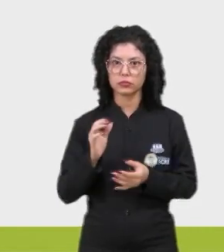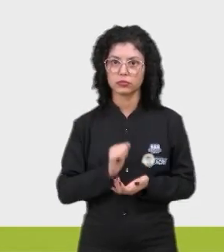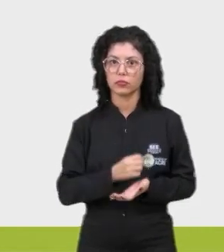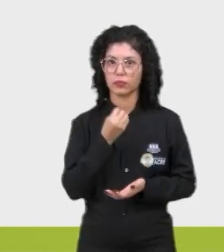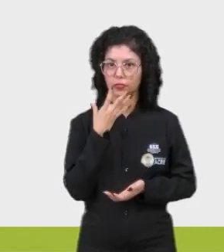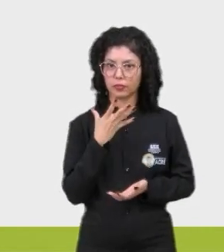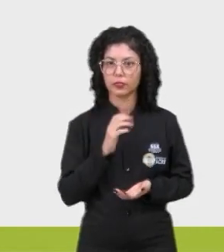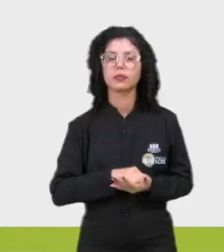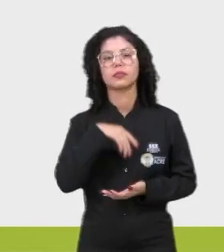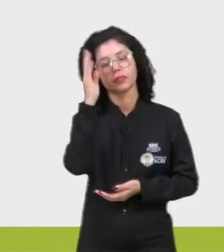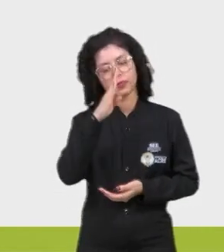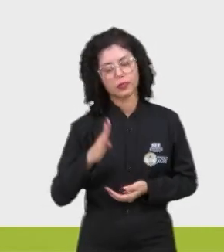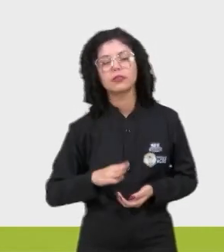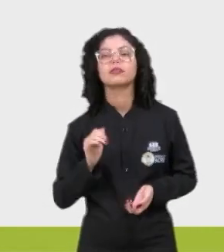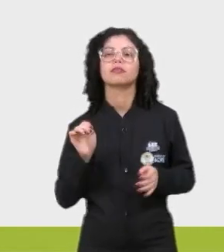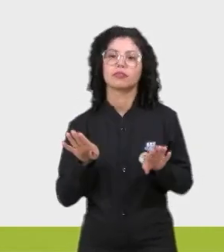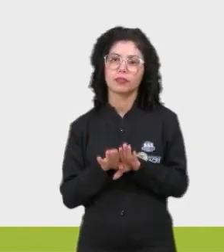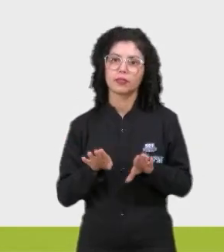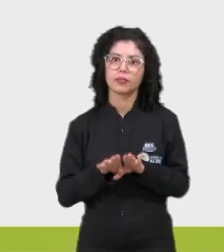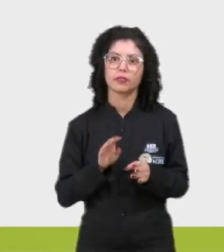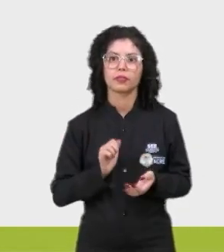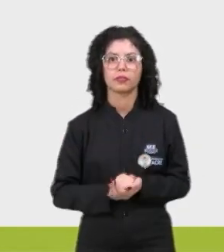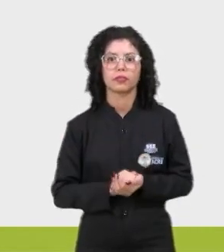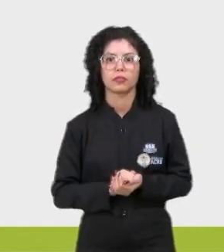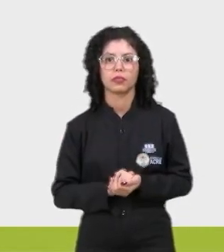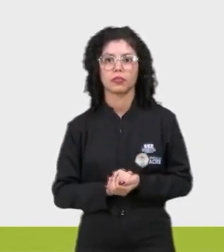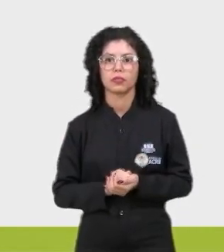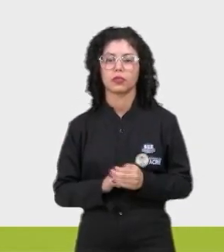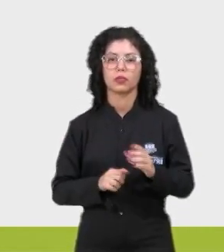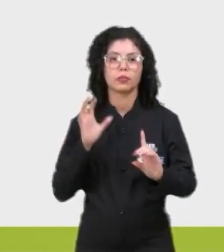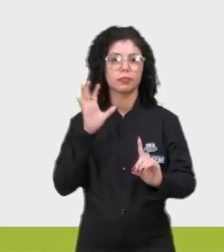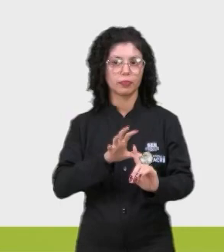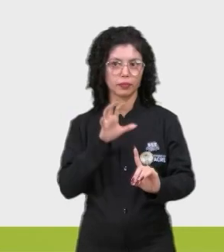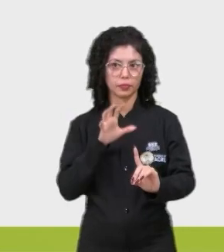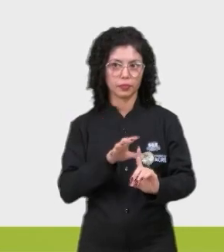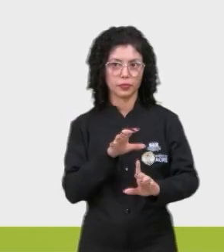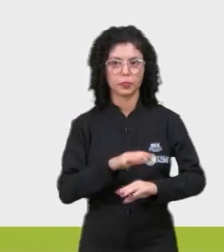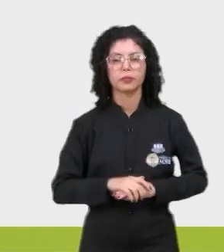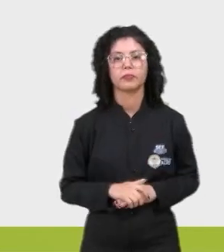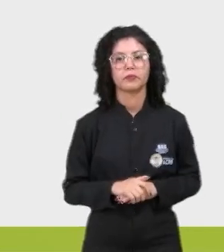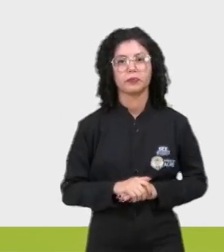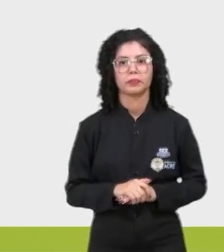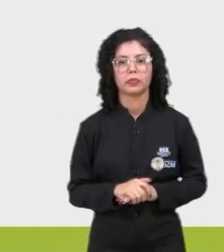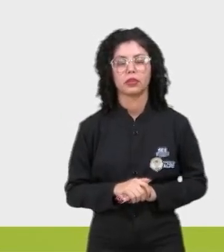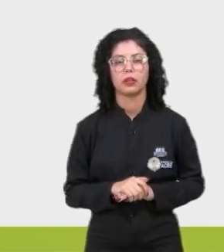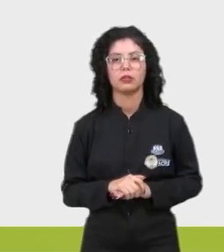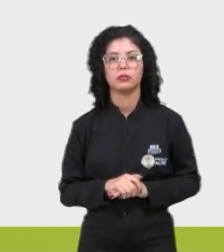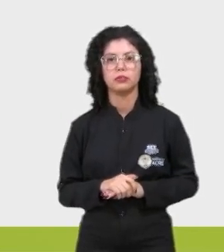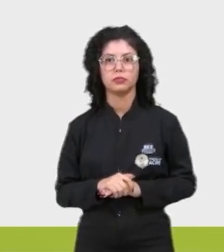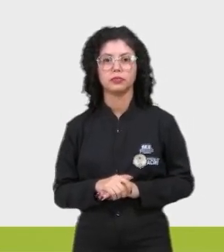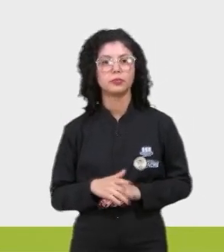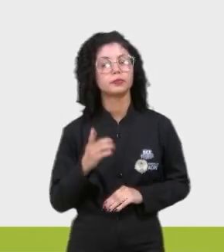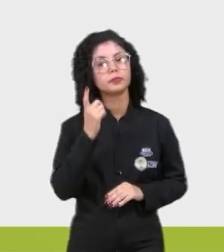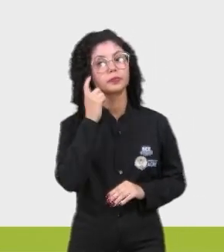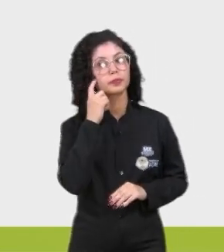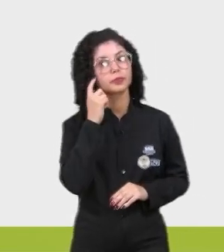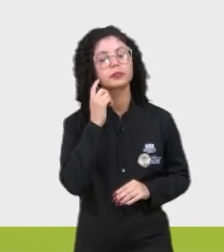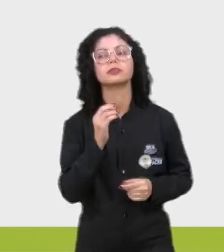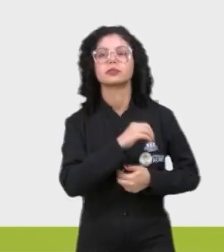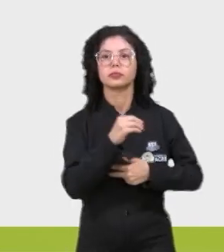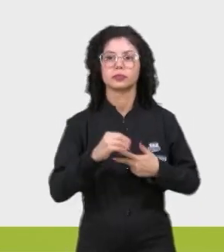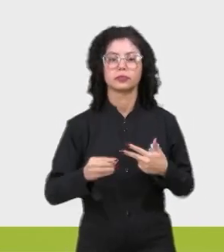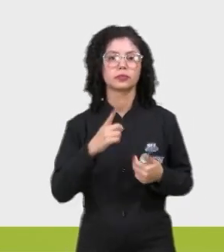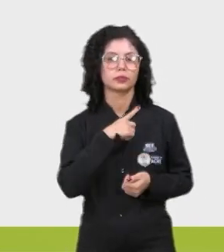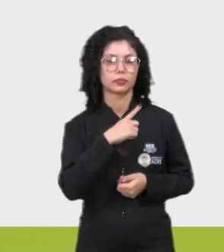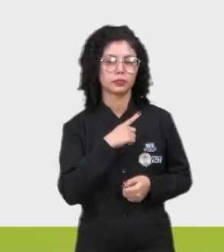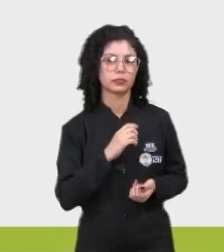muito boa, brasileira, premiada, é a série Sob Pressão. Então, vamos imaginar que o Enem